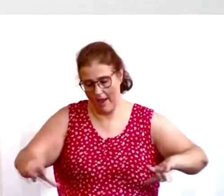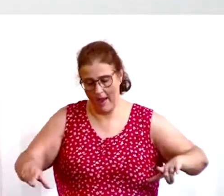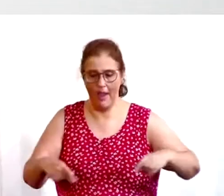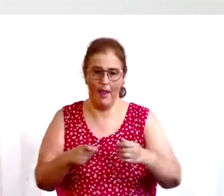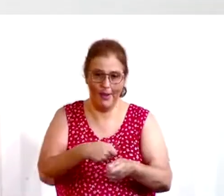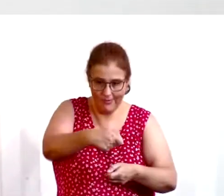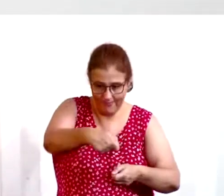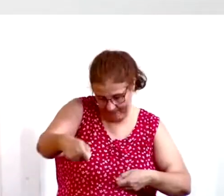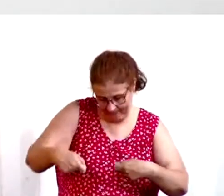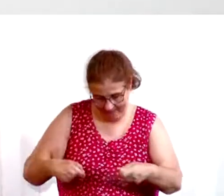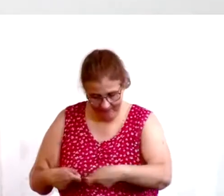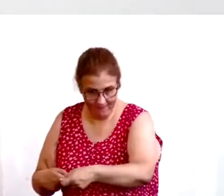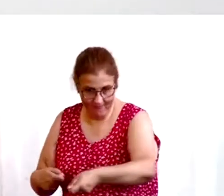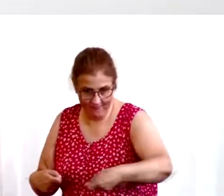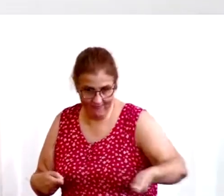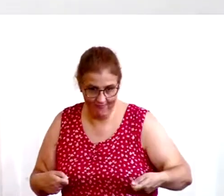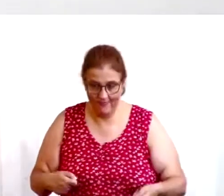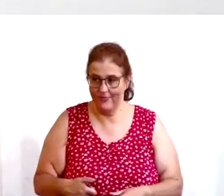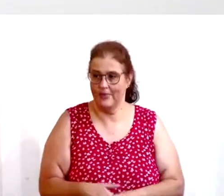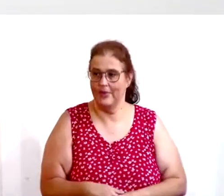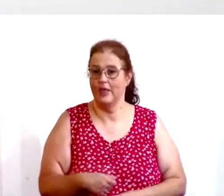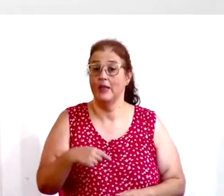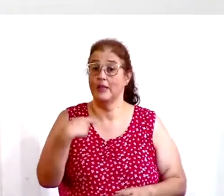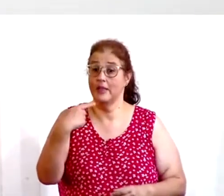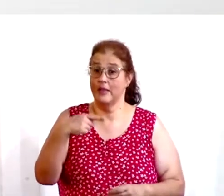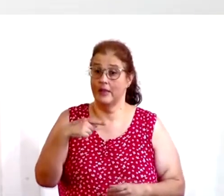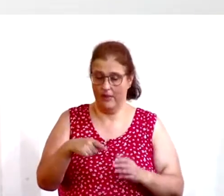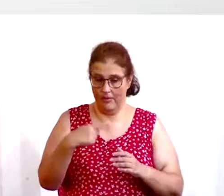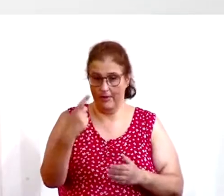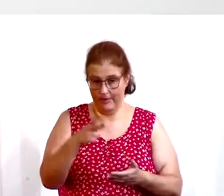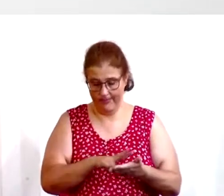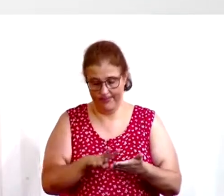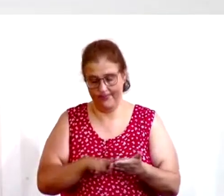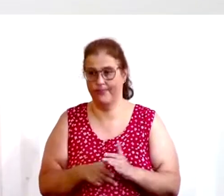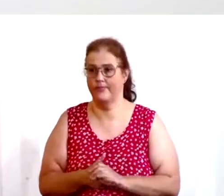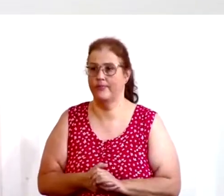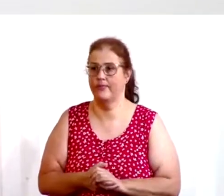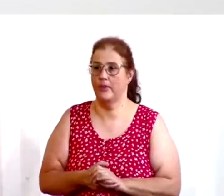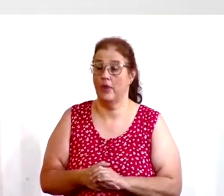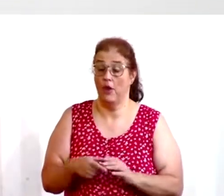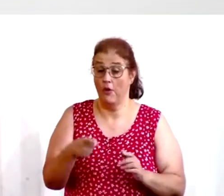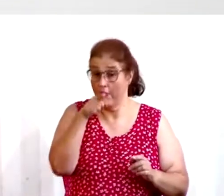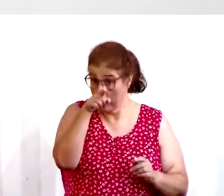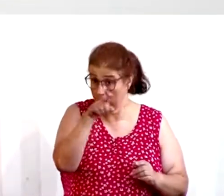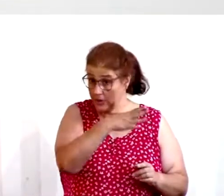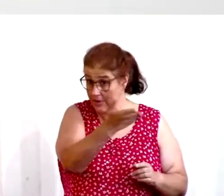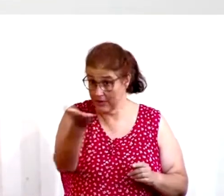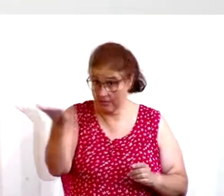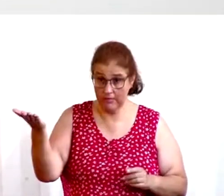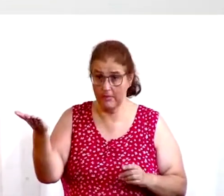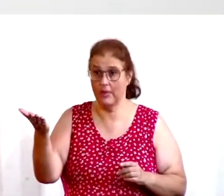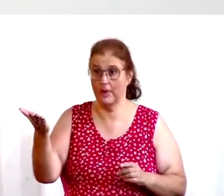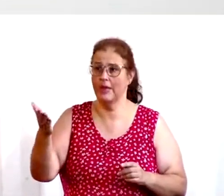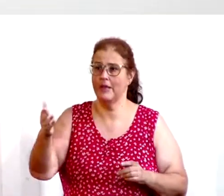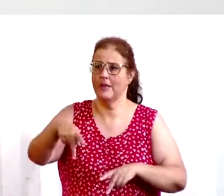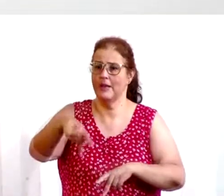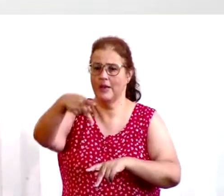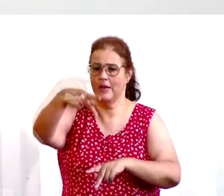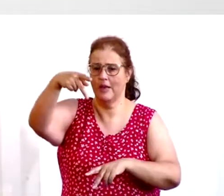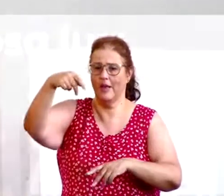vou conversar com elas então e depois explicar o texto. Está escrito assim: vós, porém, sois raça